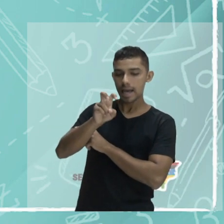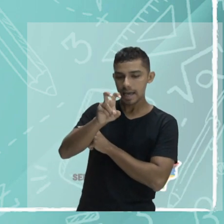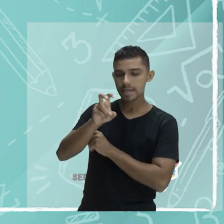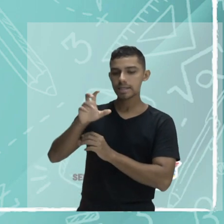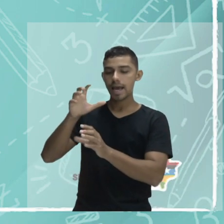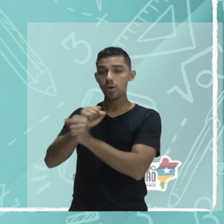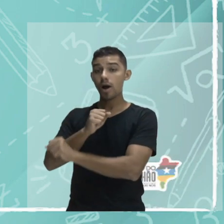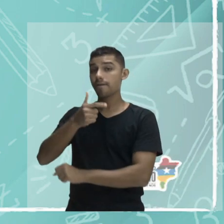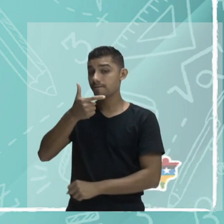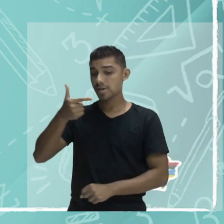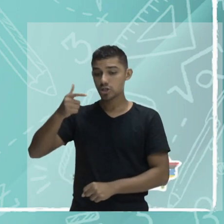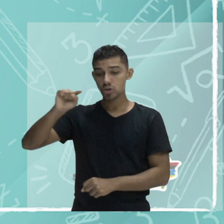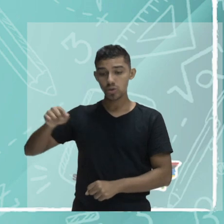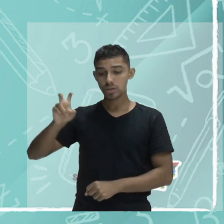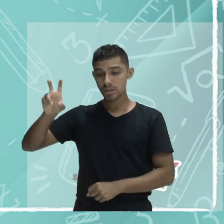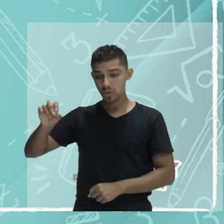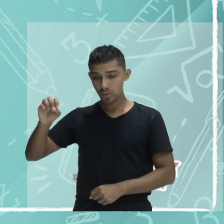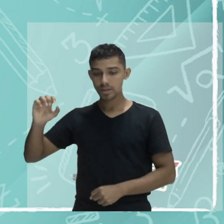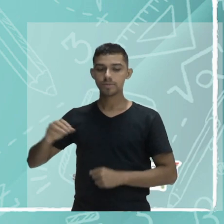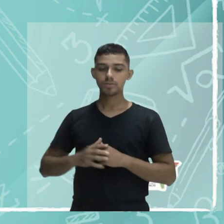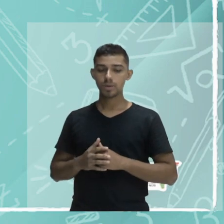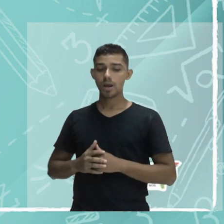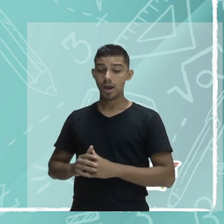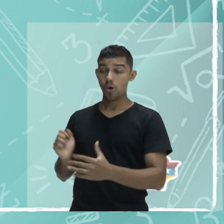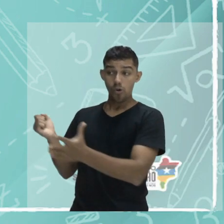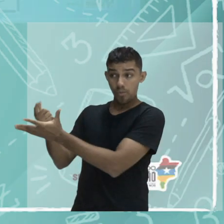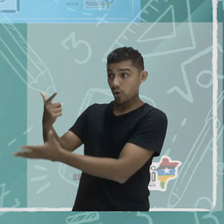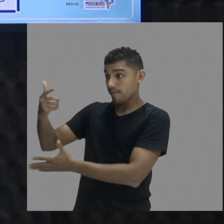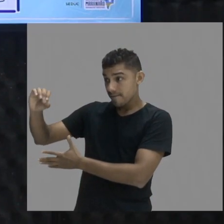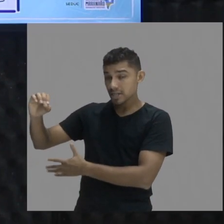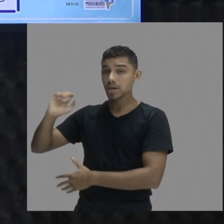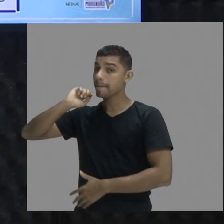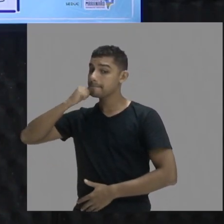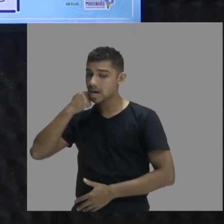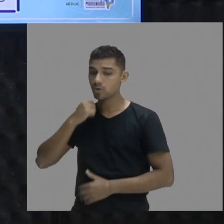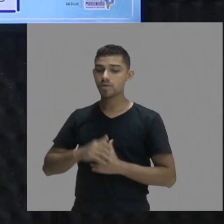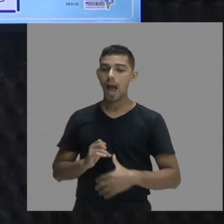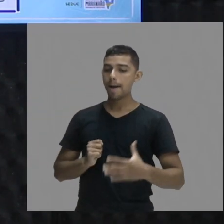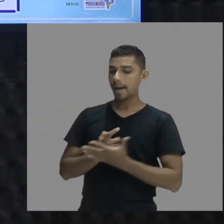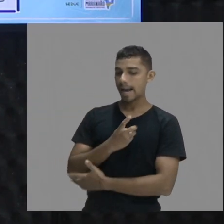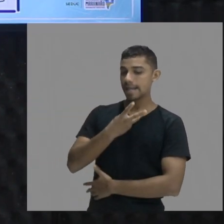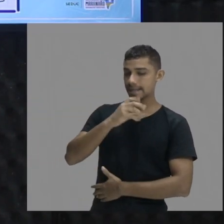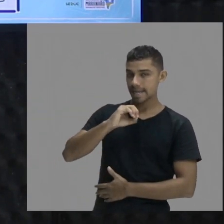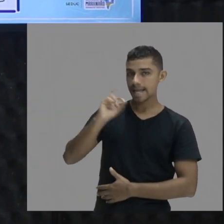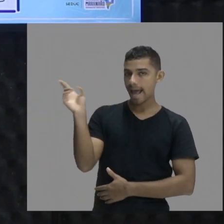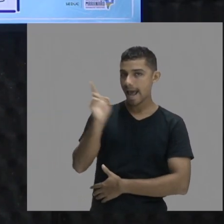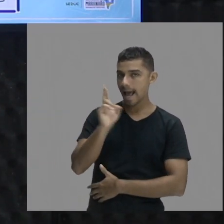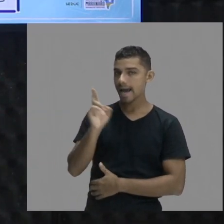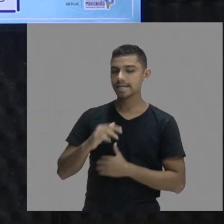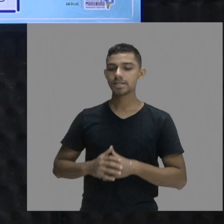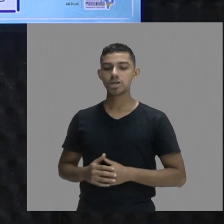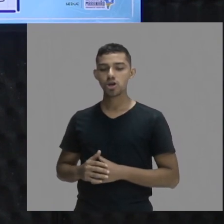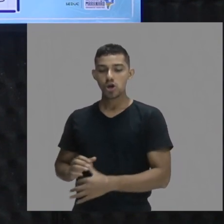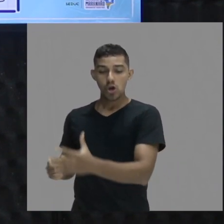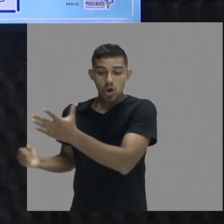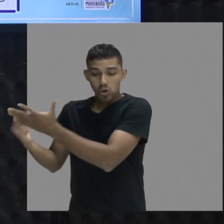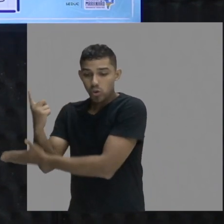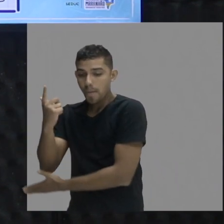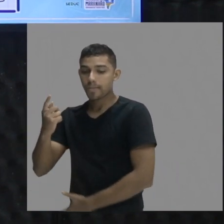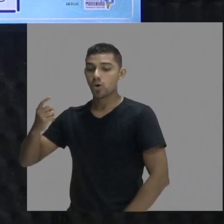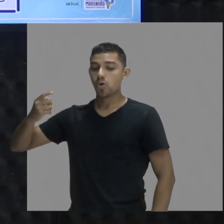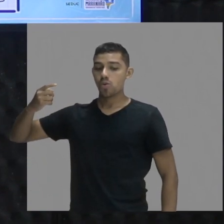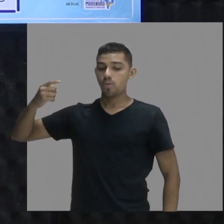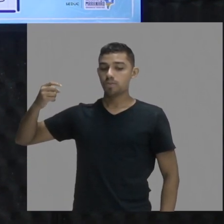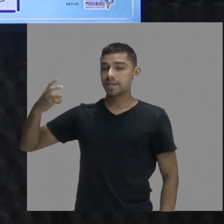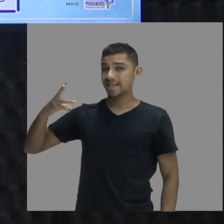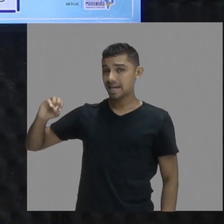que comprou 30 pães de queijo vai pagar R$45. Então perceba que o X está, o 10 está associado com 15,